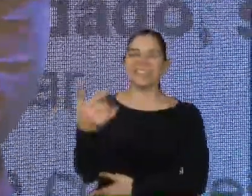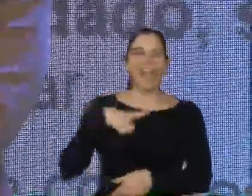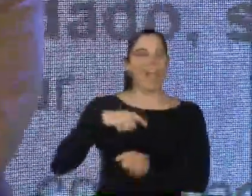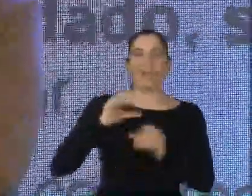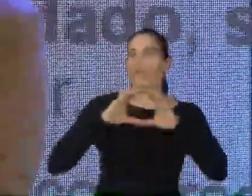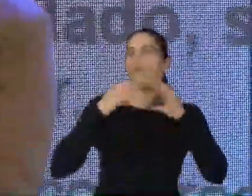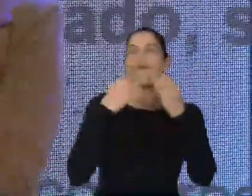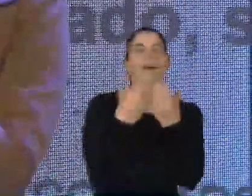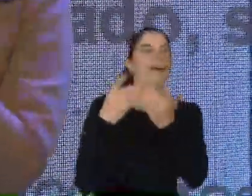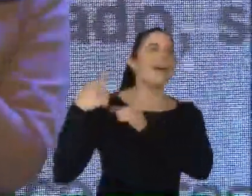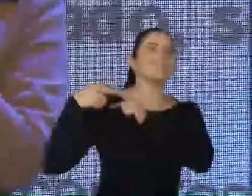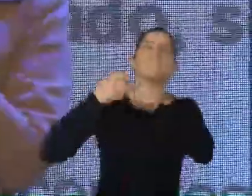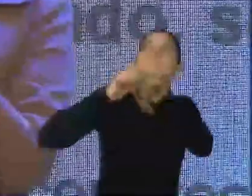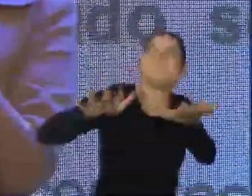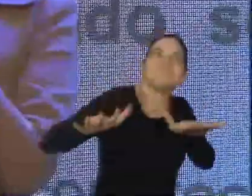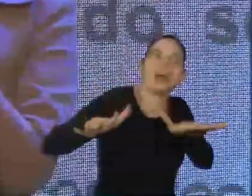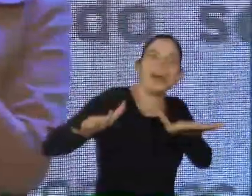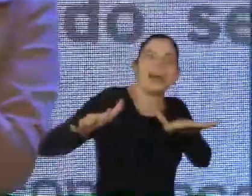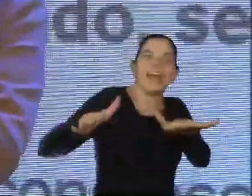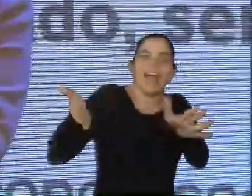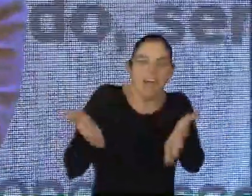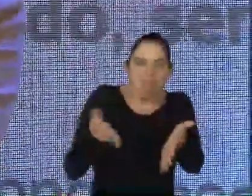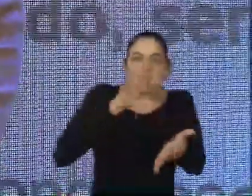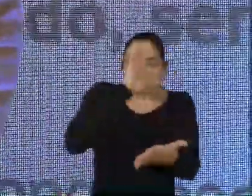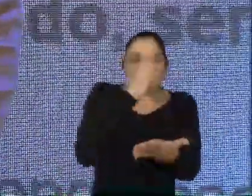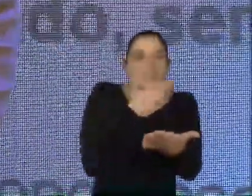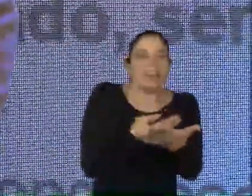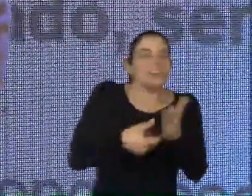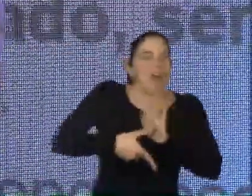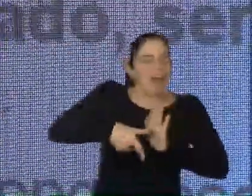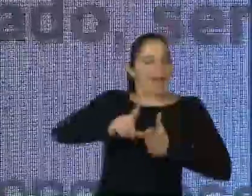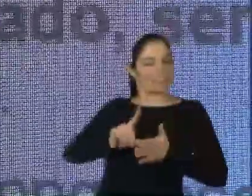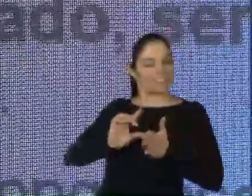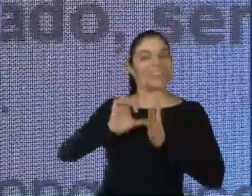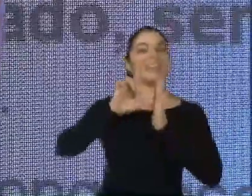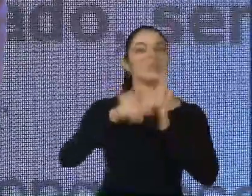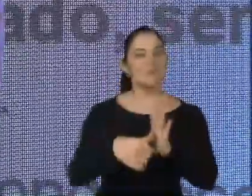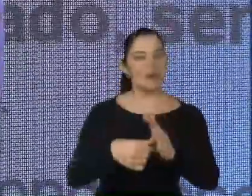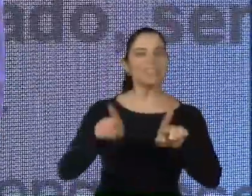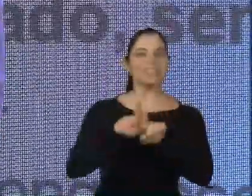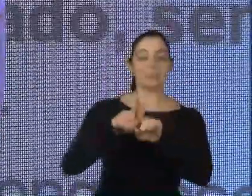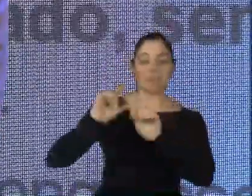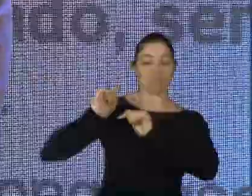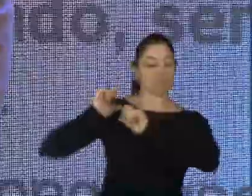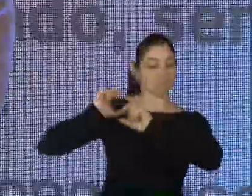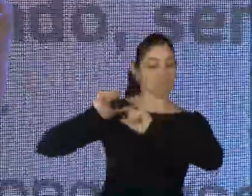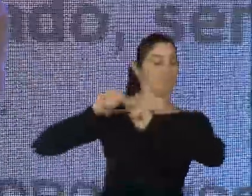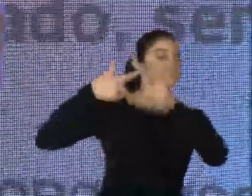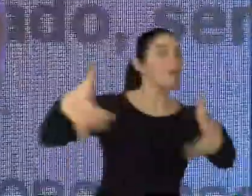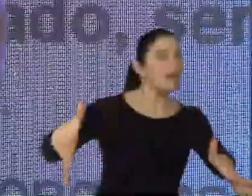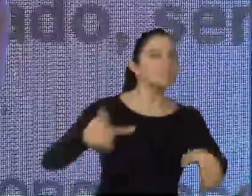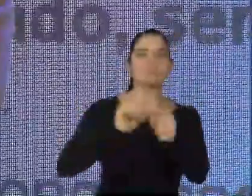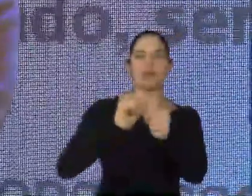congresso está sendo, acho que é um antes e depois, né, de genética no destino. E parabéns para